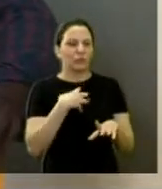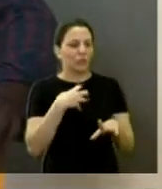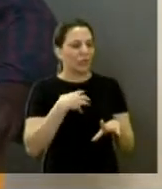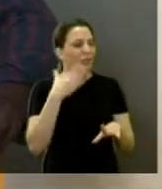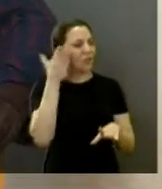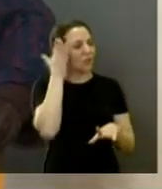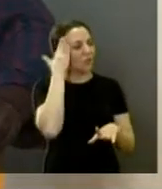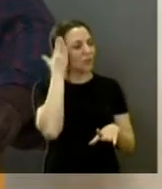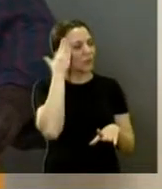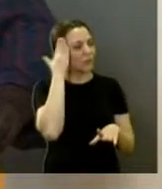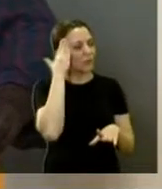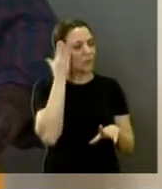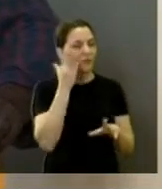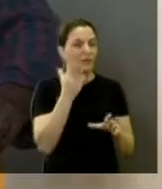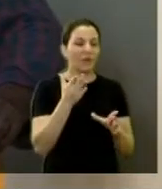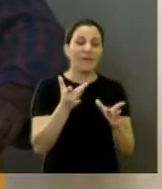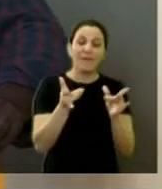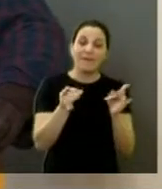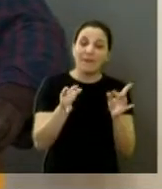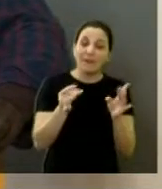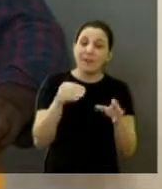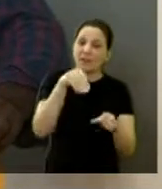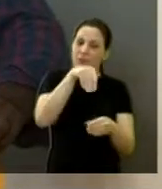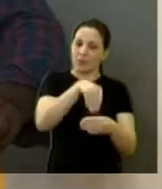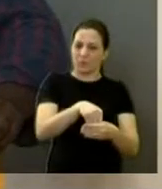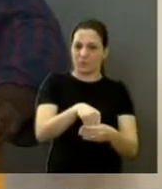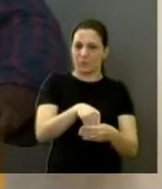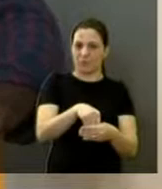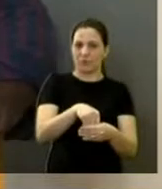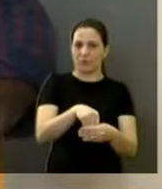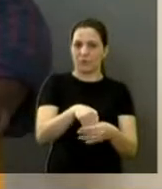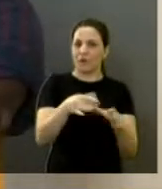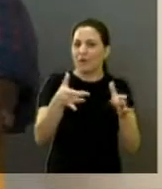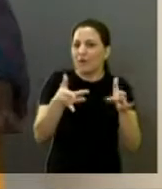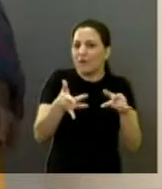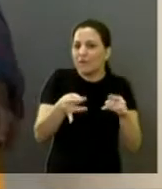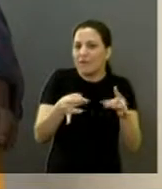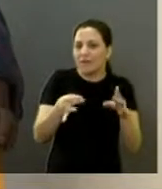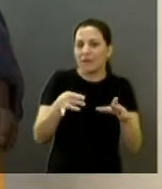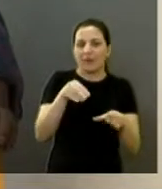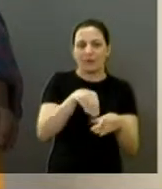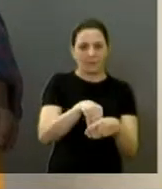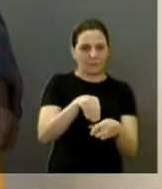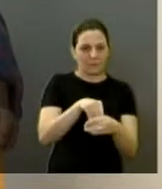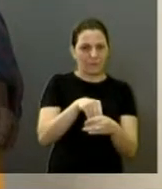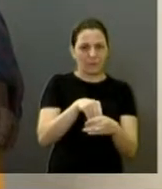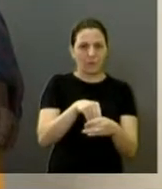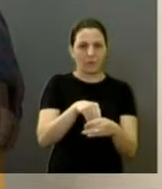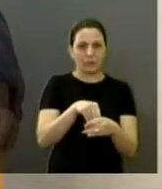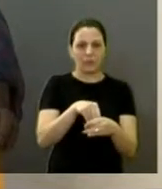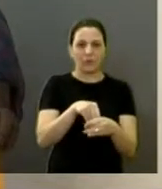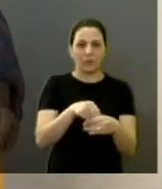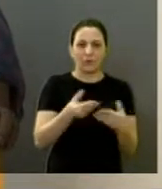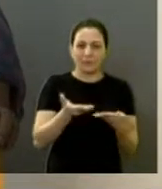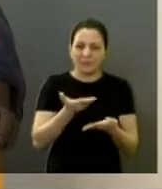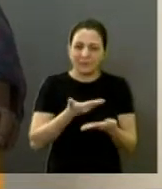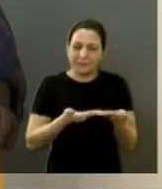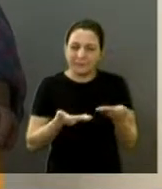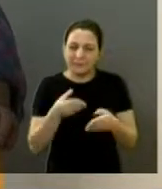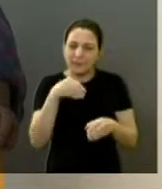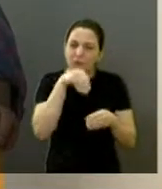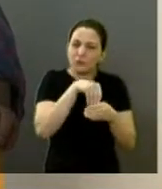vender o seu voto é vender o seu voto é negociar o seu voto